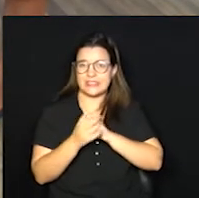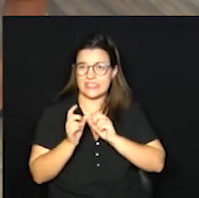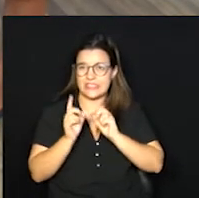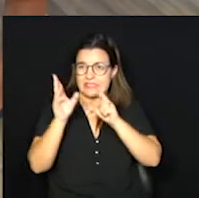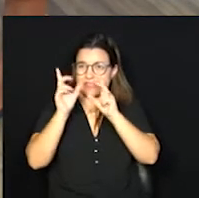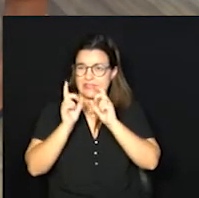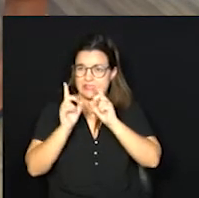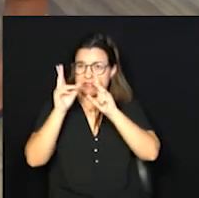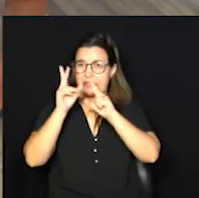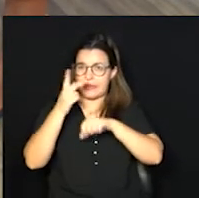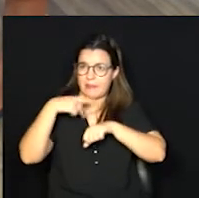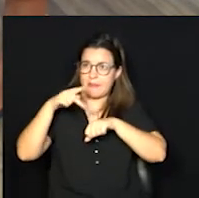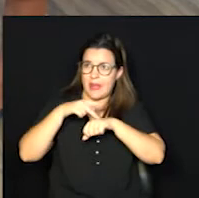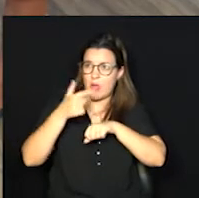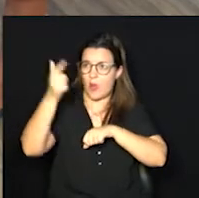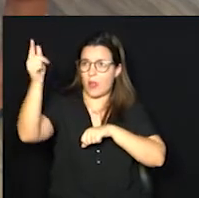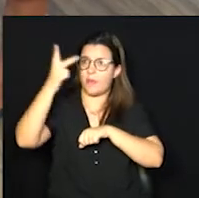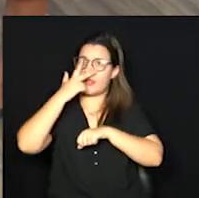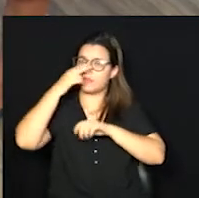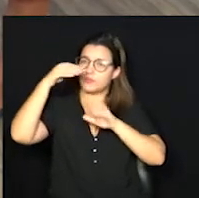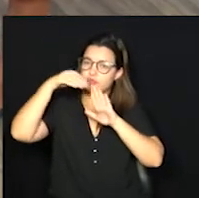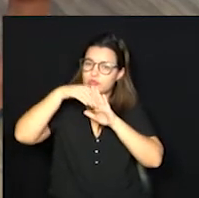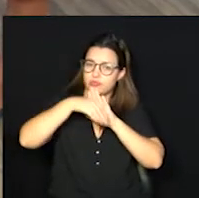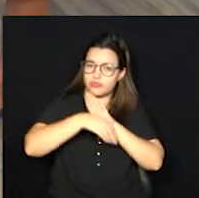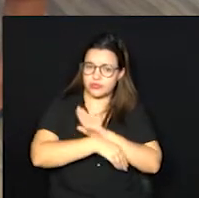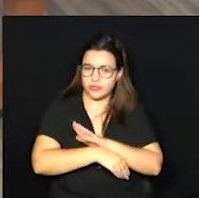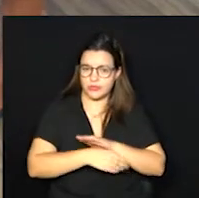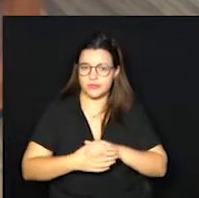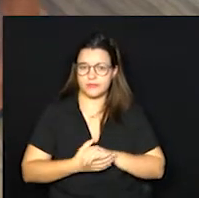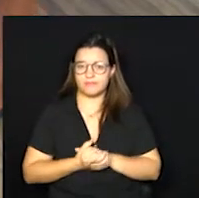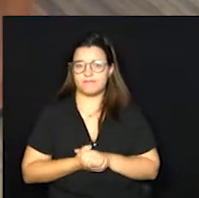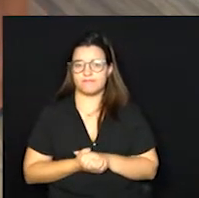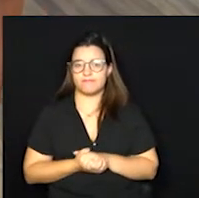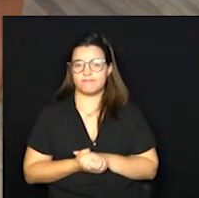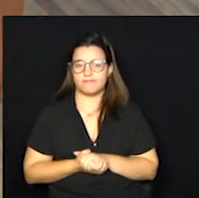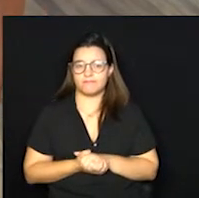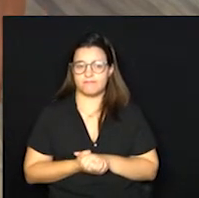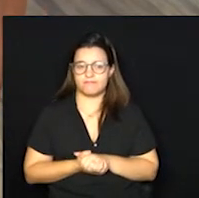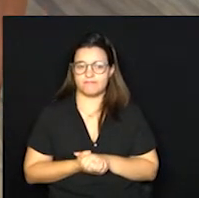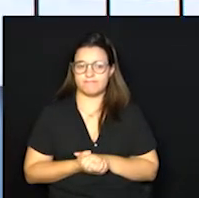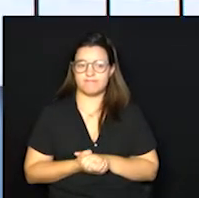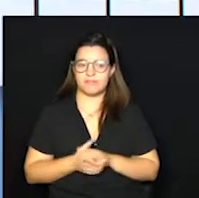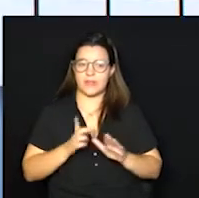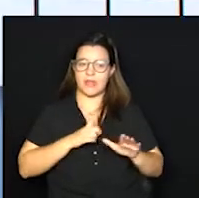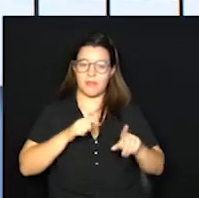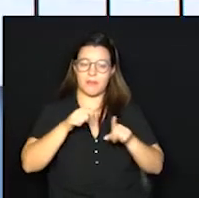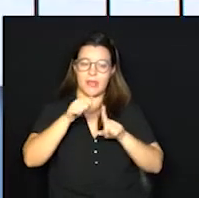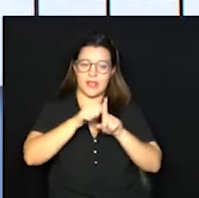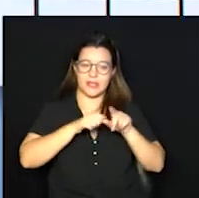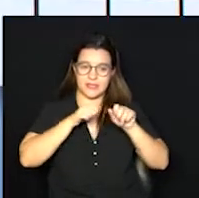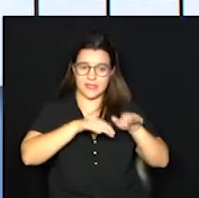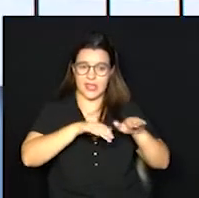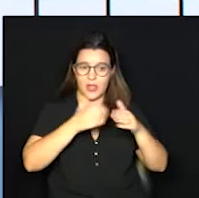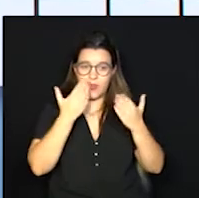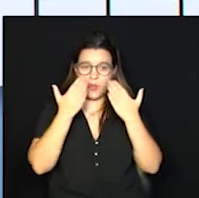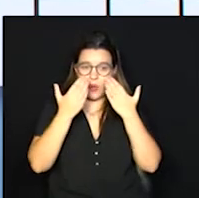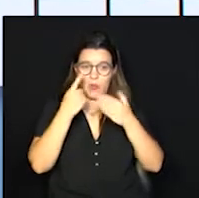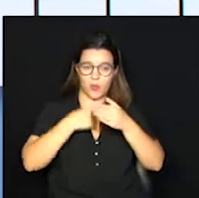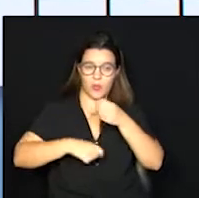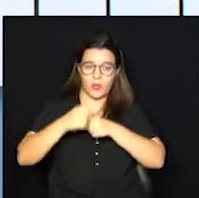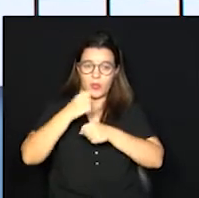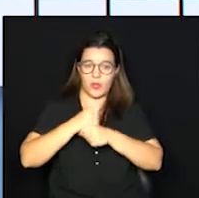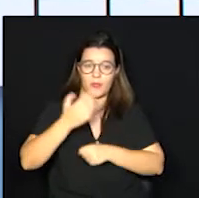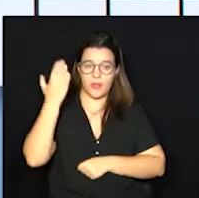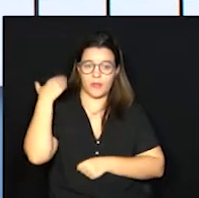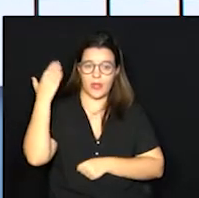né, aqui na nossa região. Isso mesmo, a gente registrou uma queda de acordo com setembro, né, em relação a setembro do ano passado,